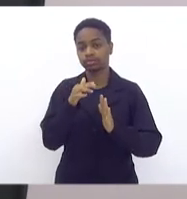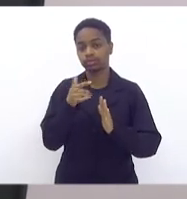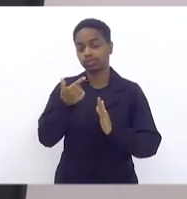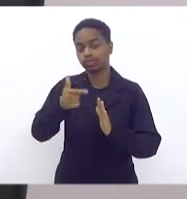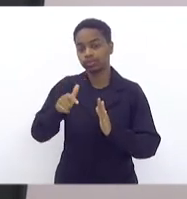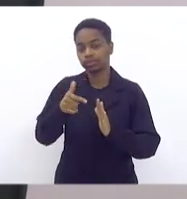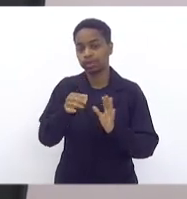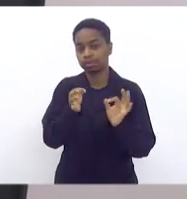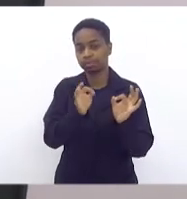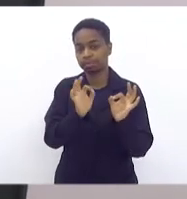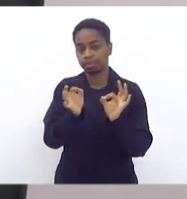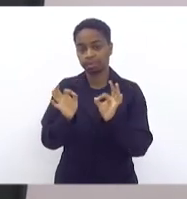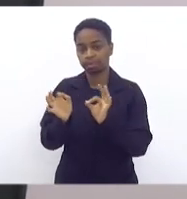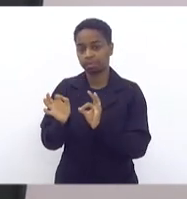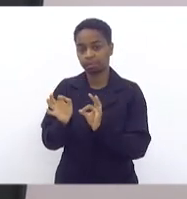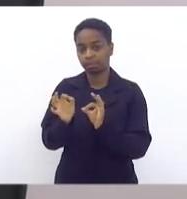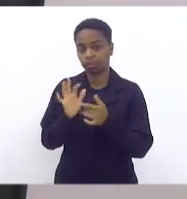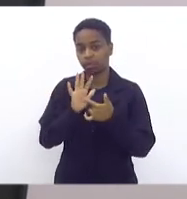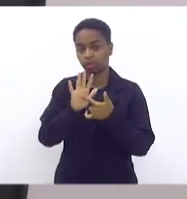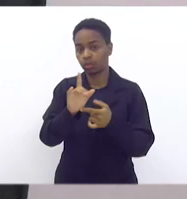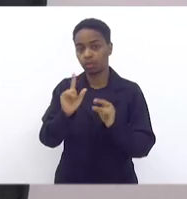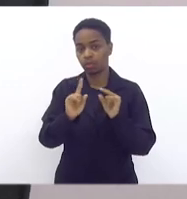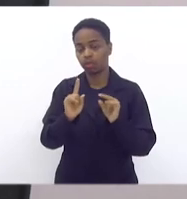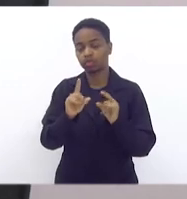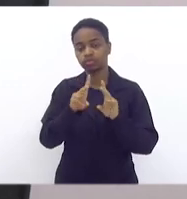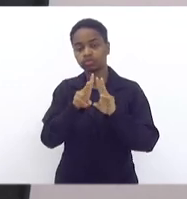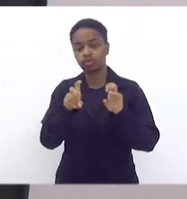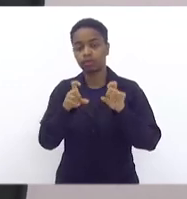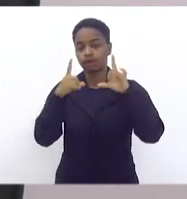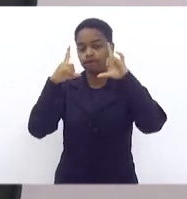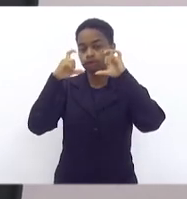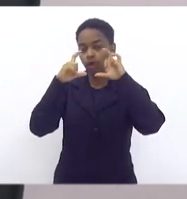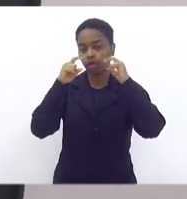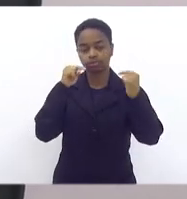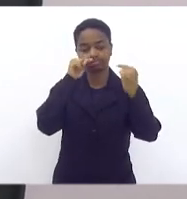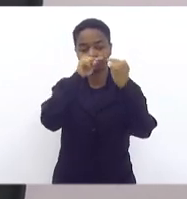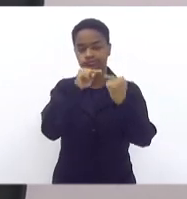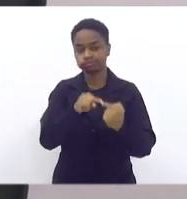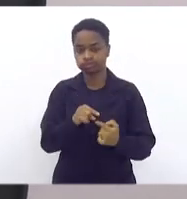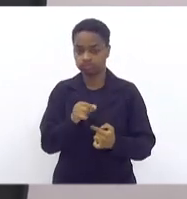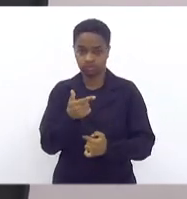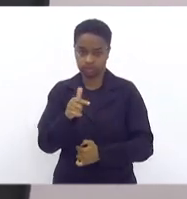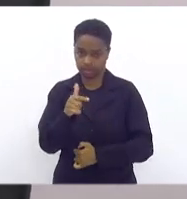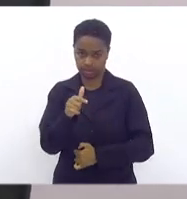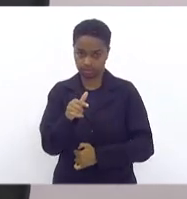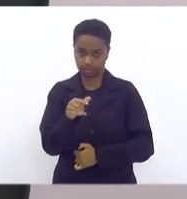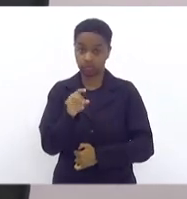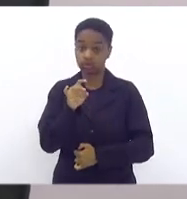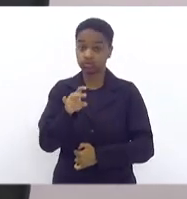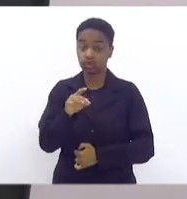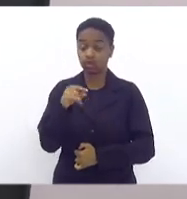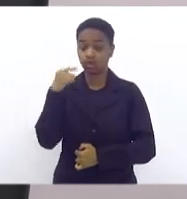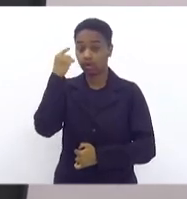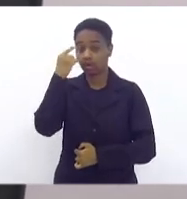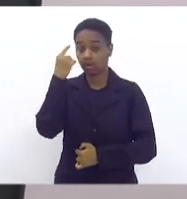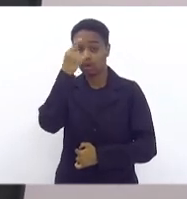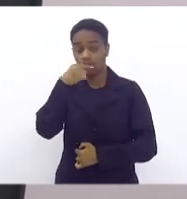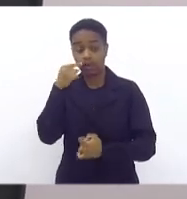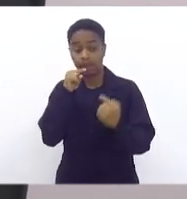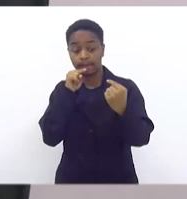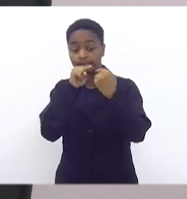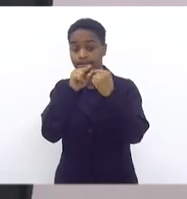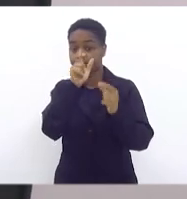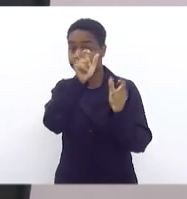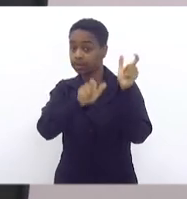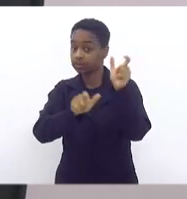tem ali necessariamente o reconhecimento fotográfico colocado é o reconhecimento de pessoas e a forma